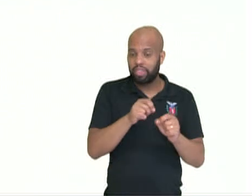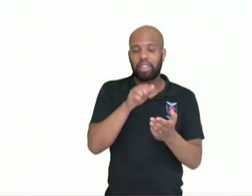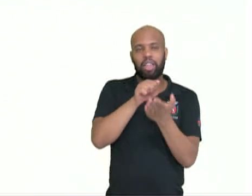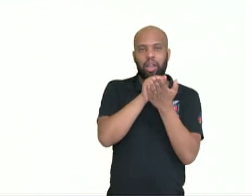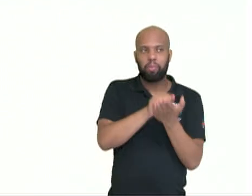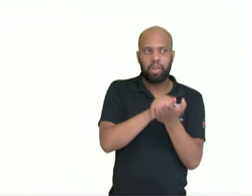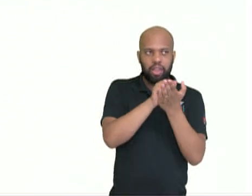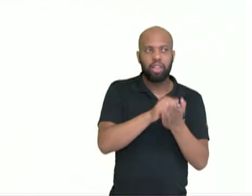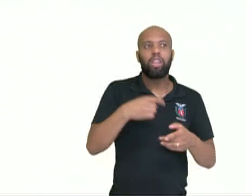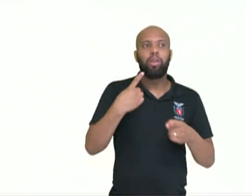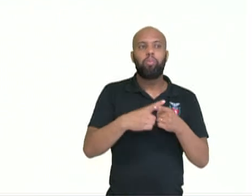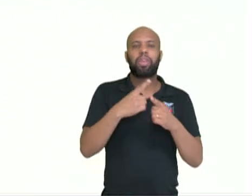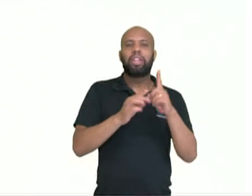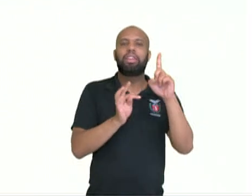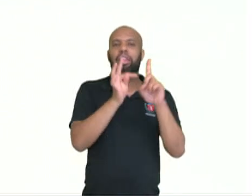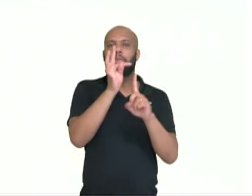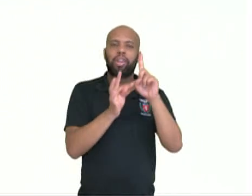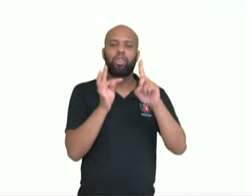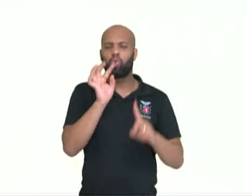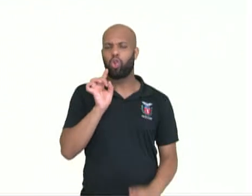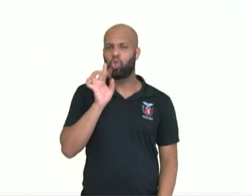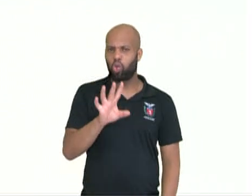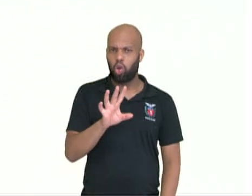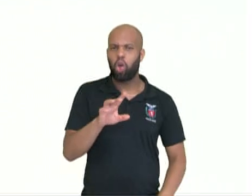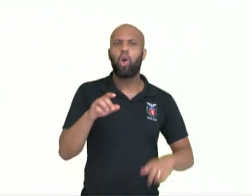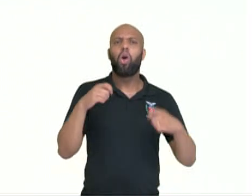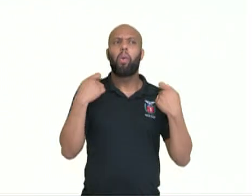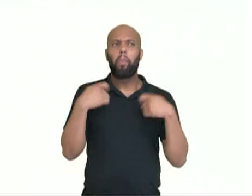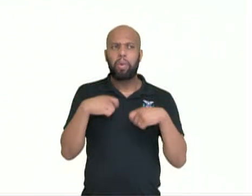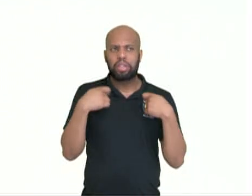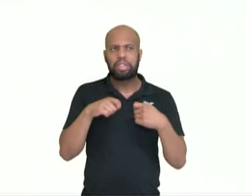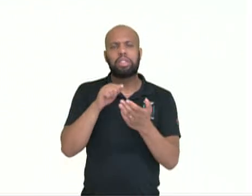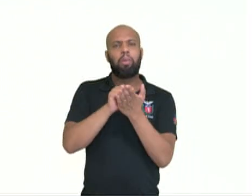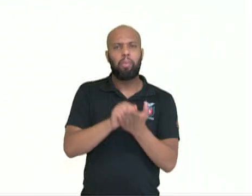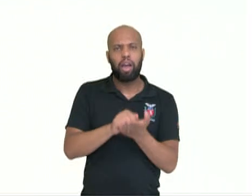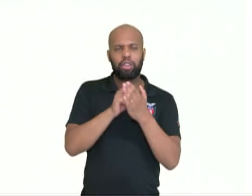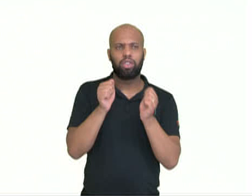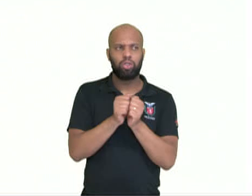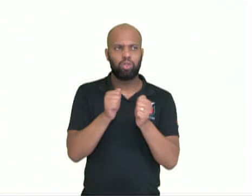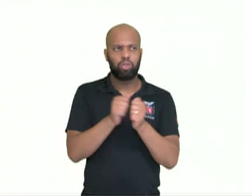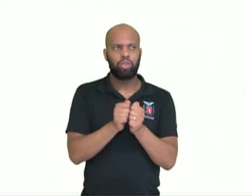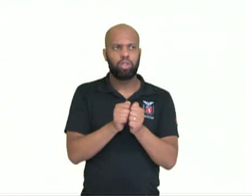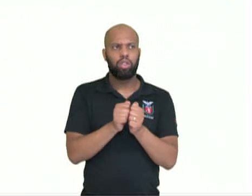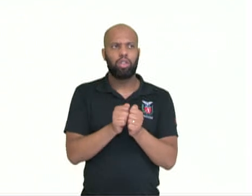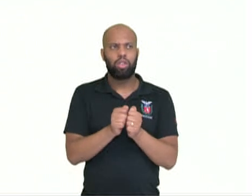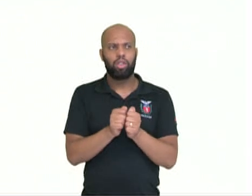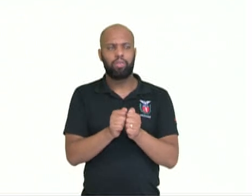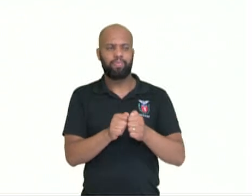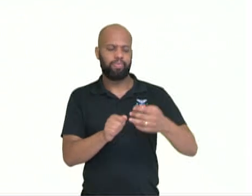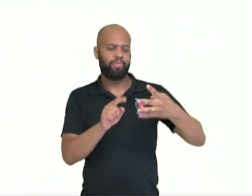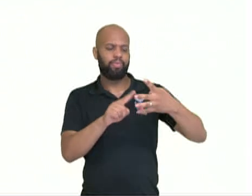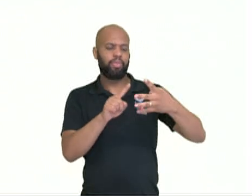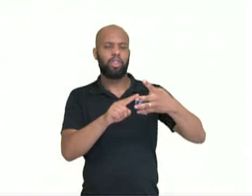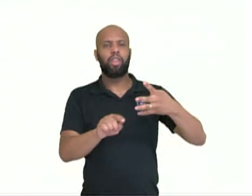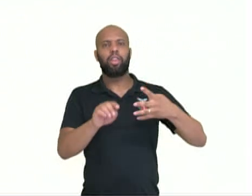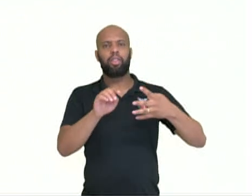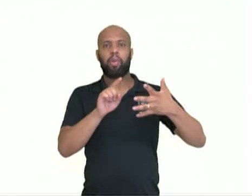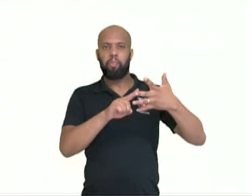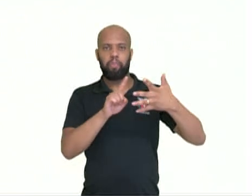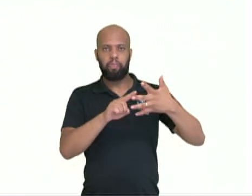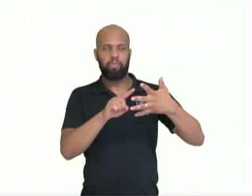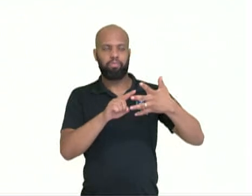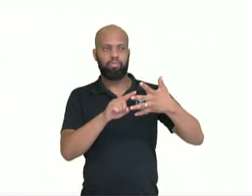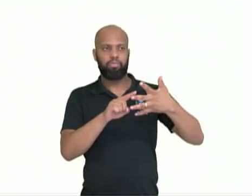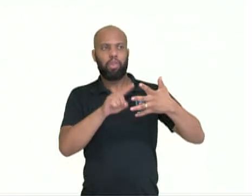sozinha não define a quantidade de energia térmica. Precisa também da massa. Portanto, a letra B é a incorreta, pois ele